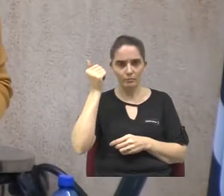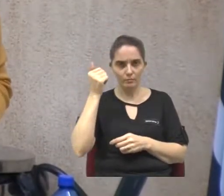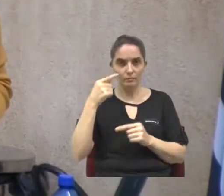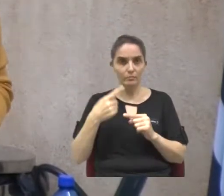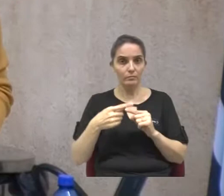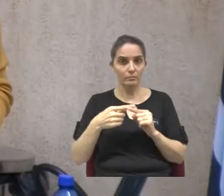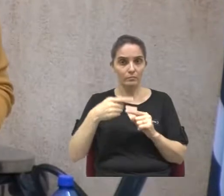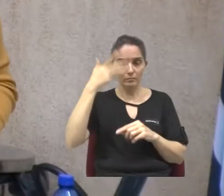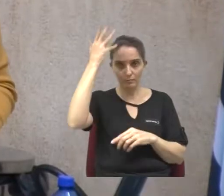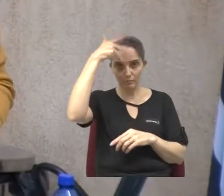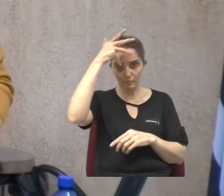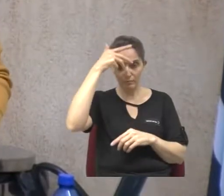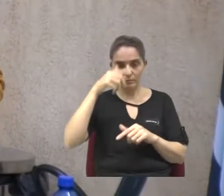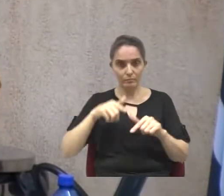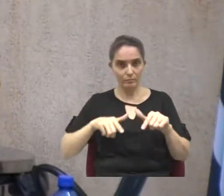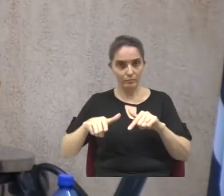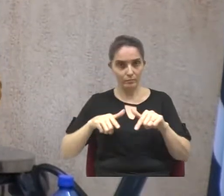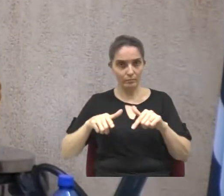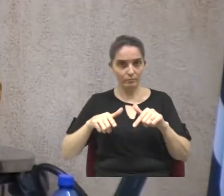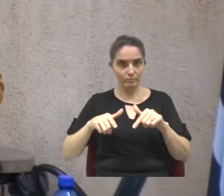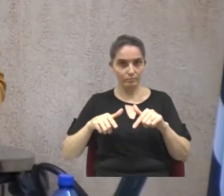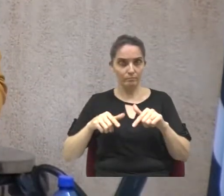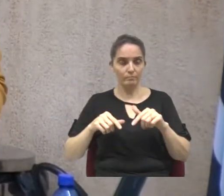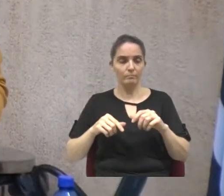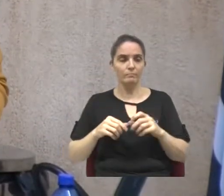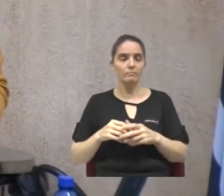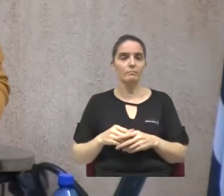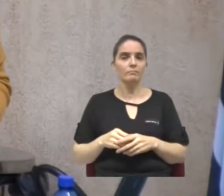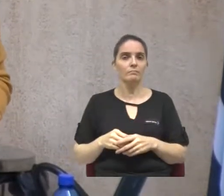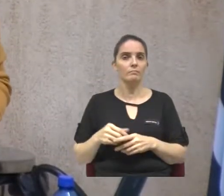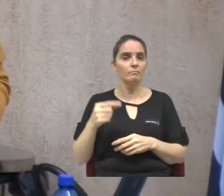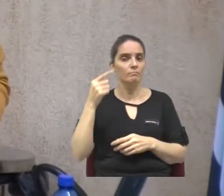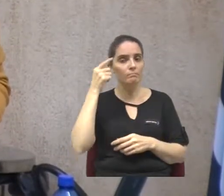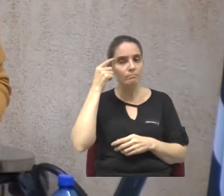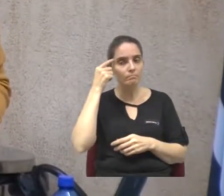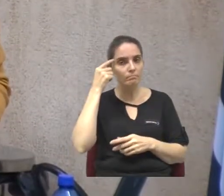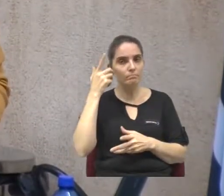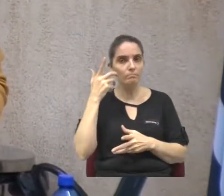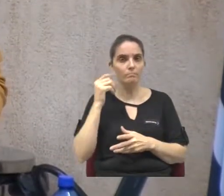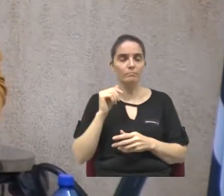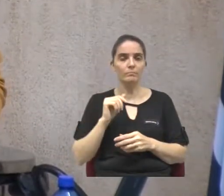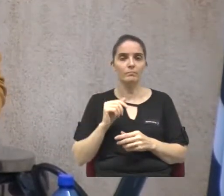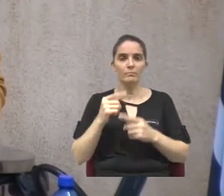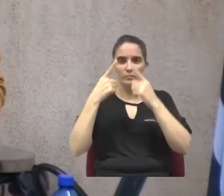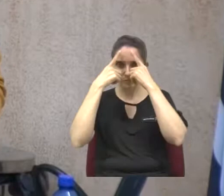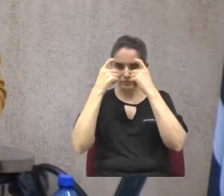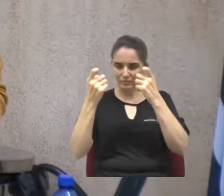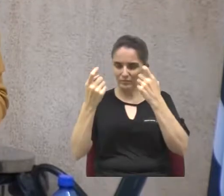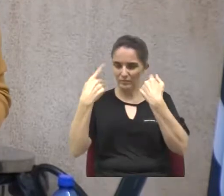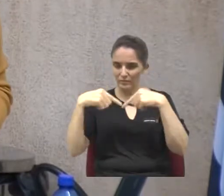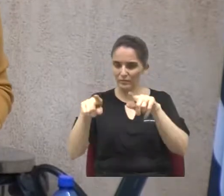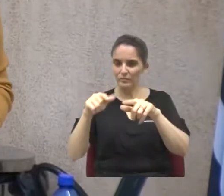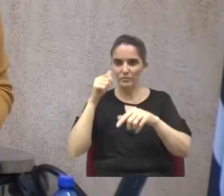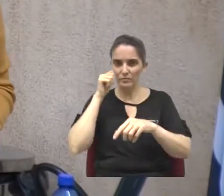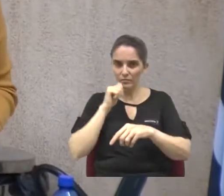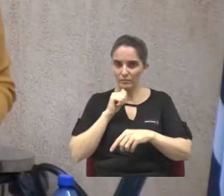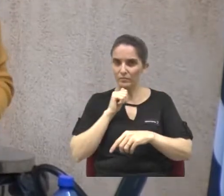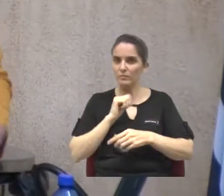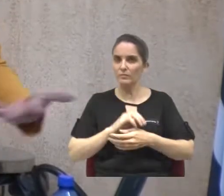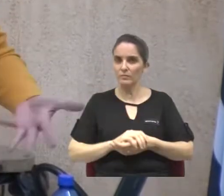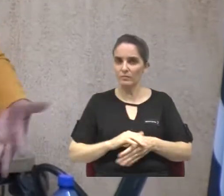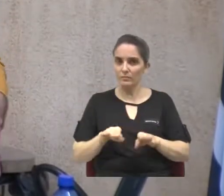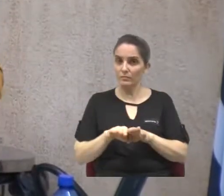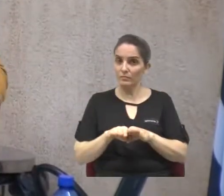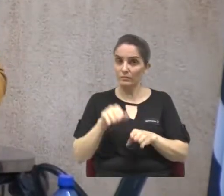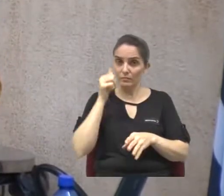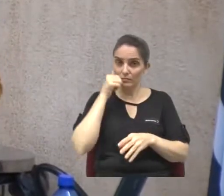trabalho na área de violência contra a mulher, e muitas dessas mães, às vezes,